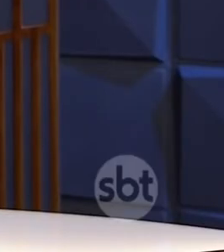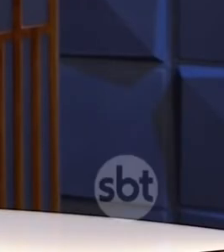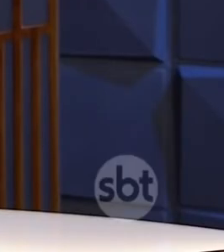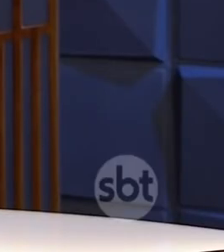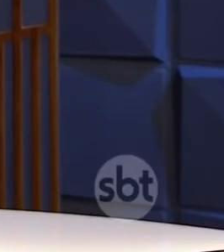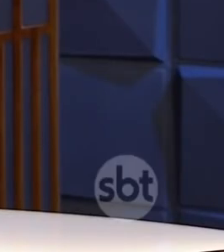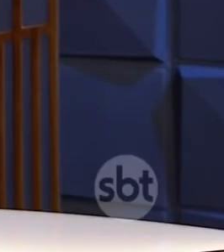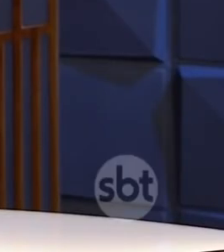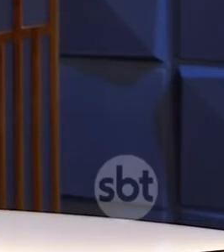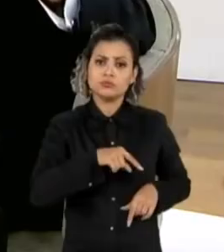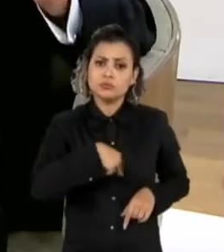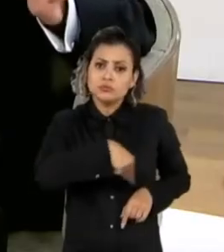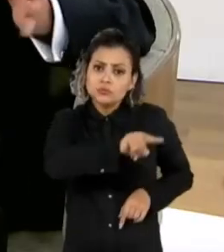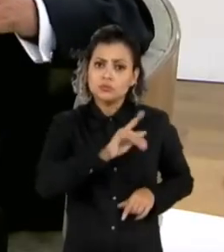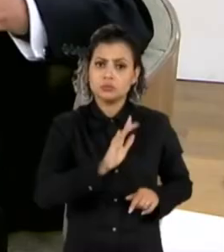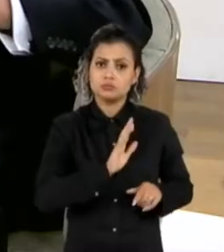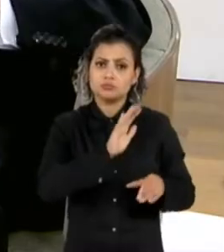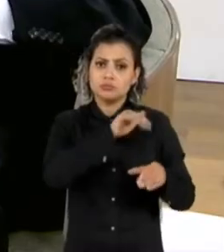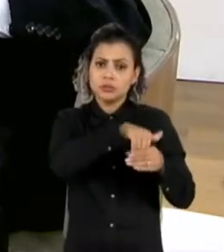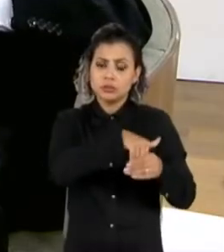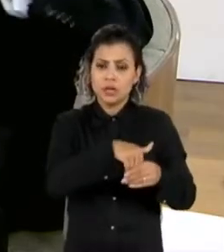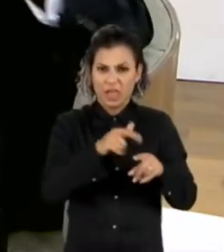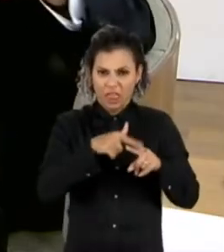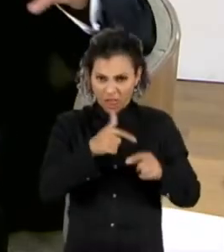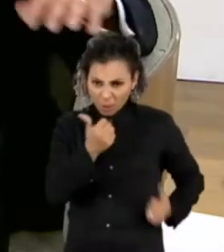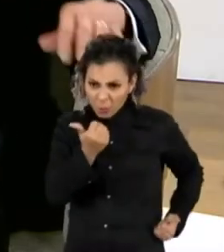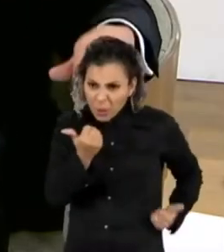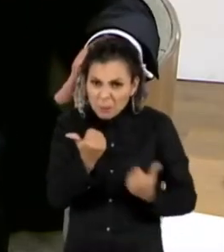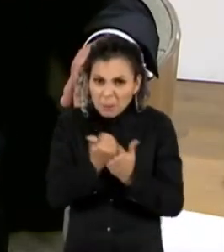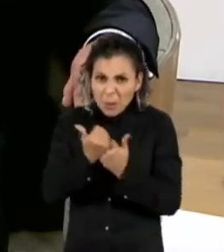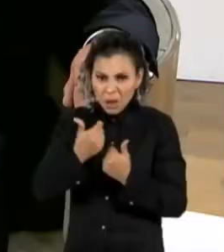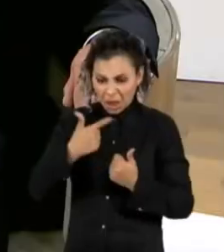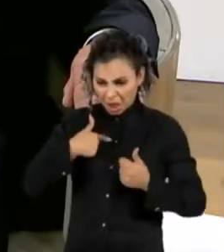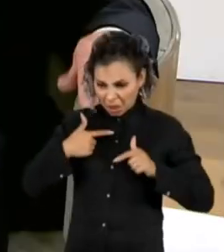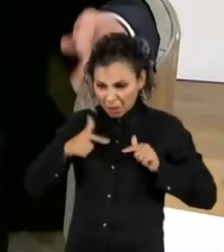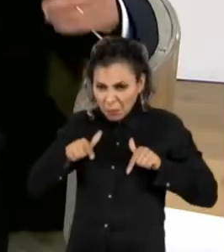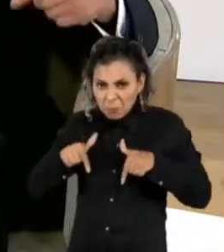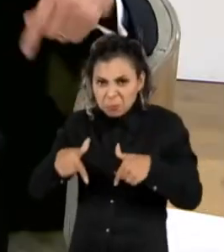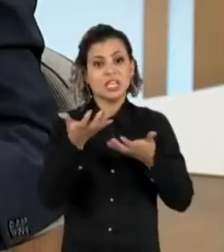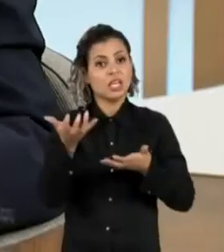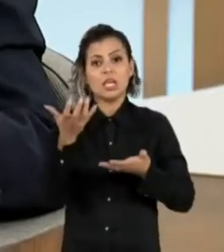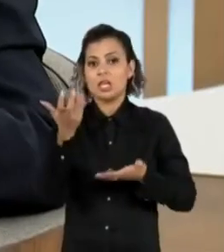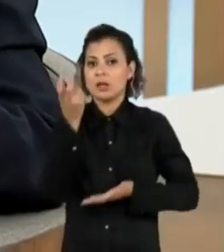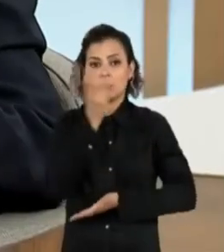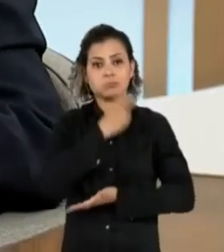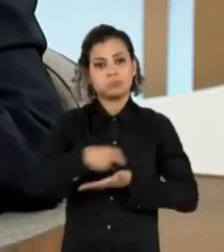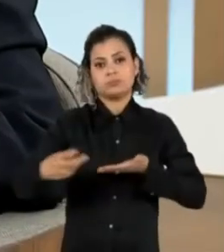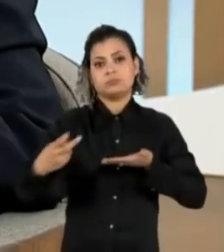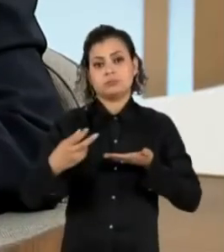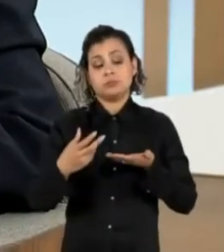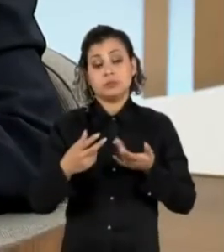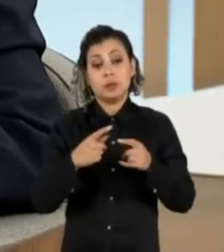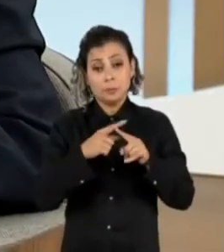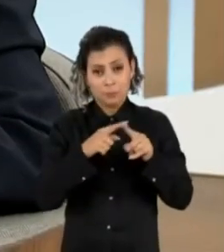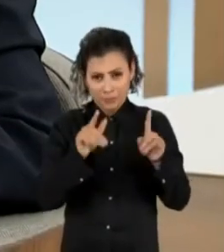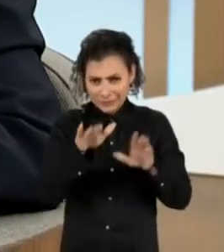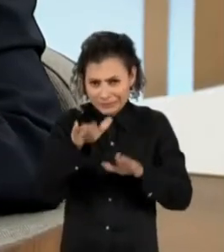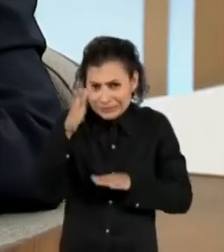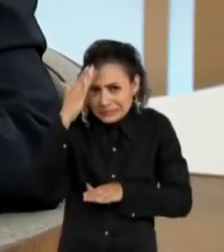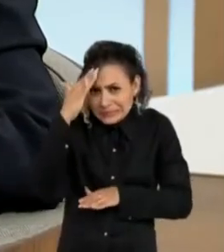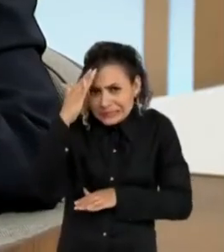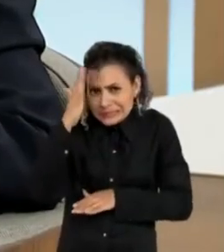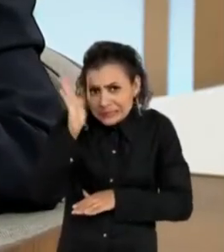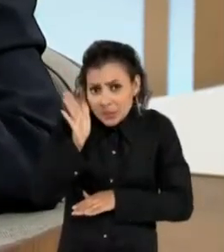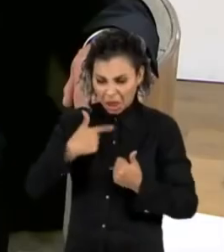O que aconteceu com ele? Ele se tornou tão poderoso que a única coisa de que tinha medo